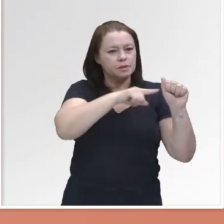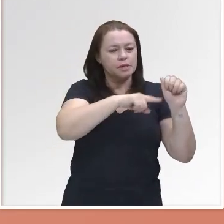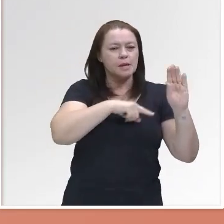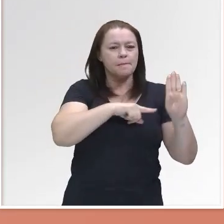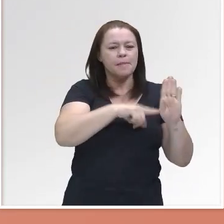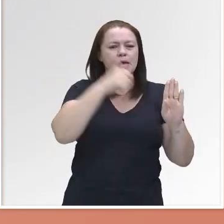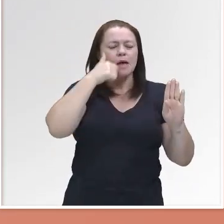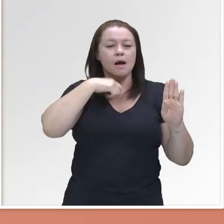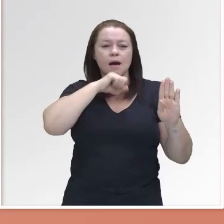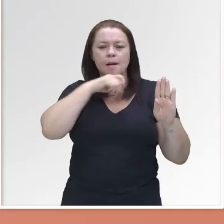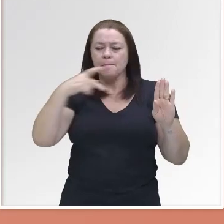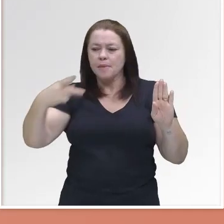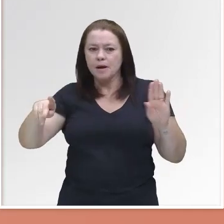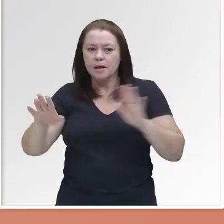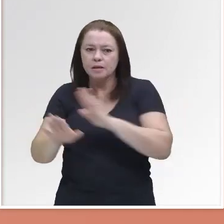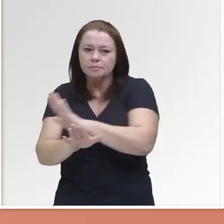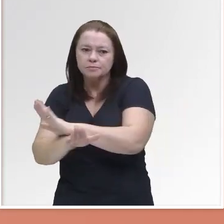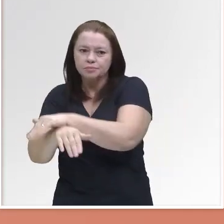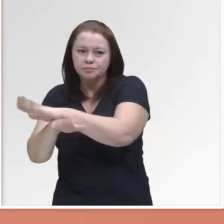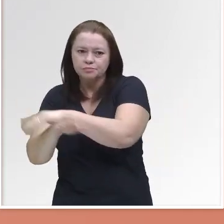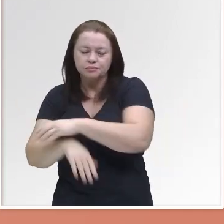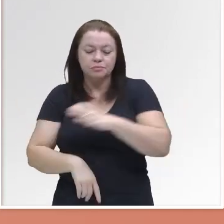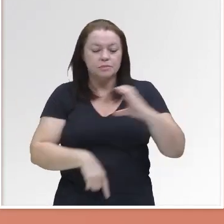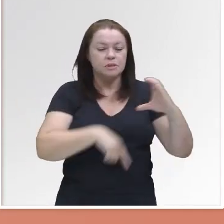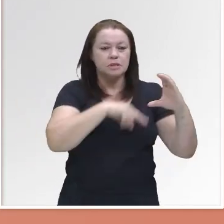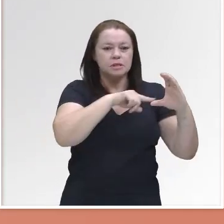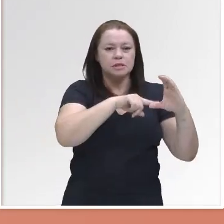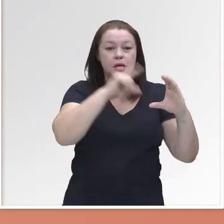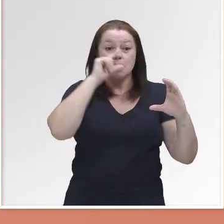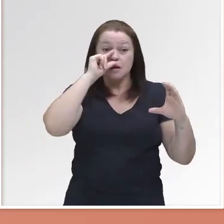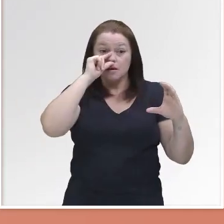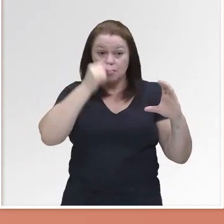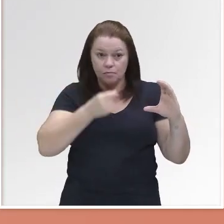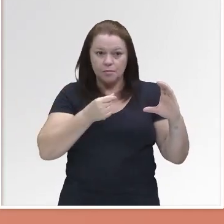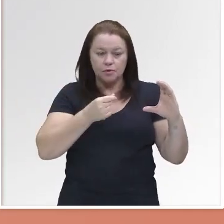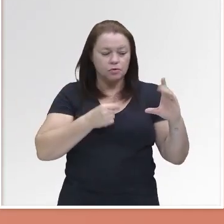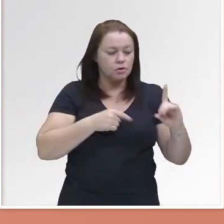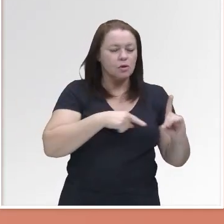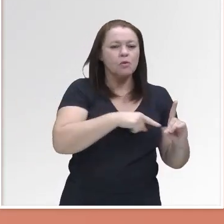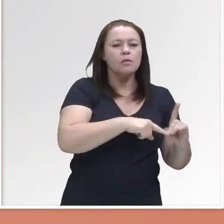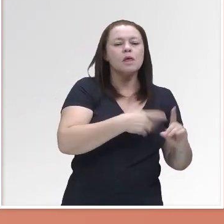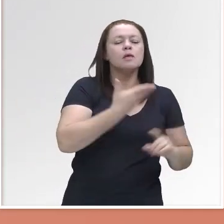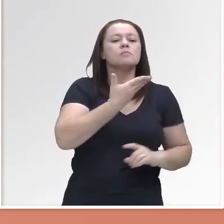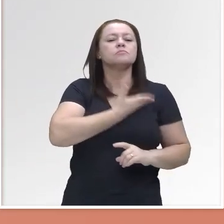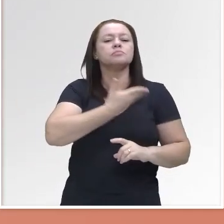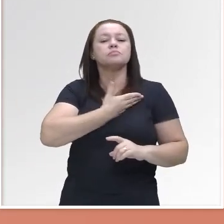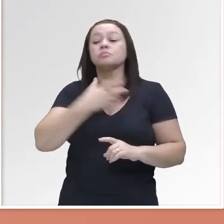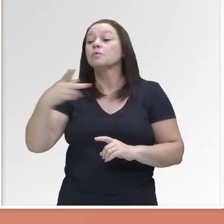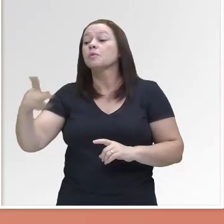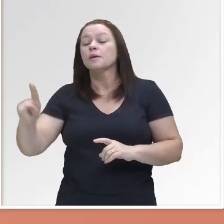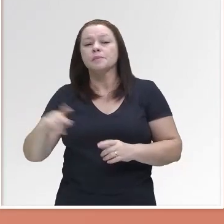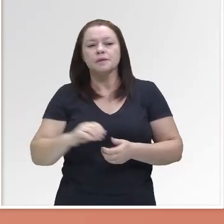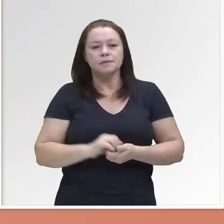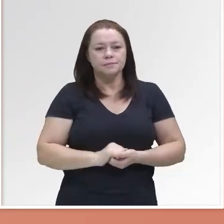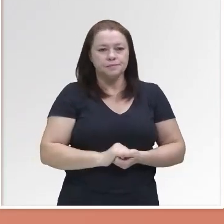Ariel. C, uma bruxa. Ou D, uma amiga.